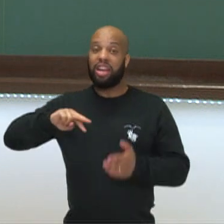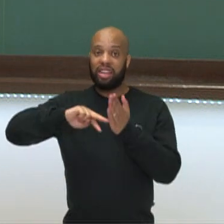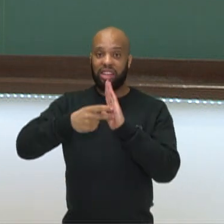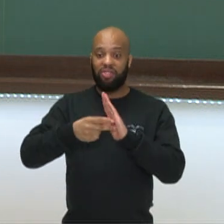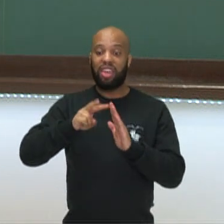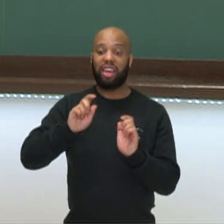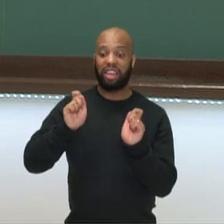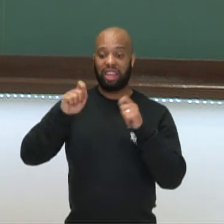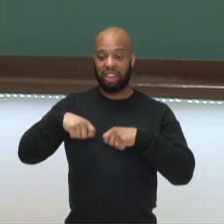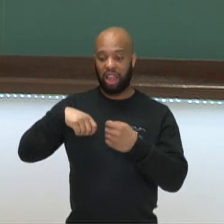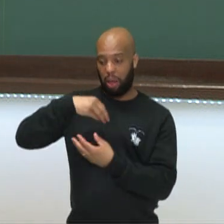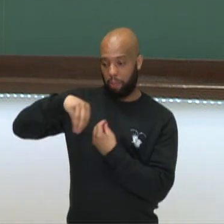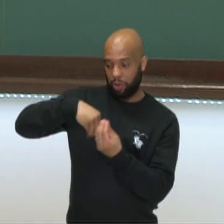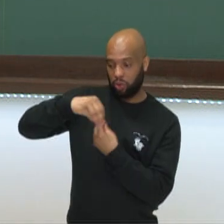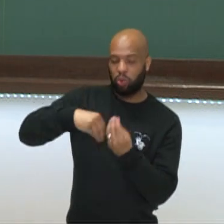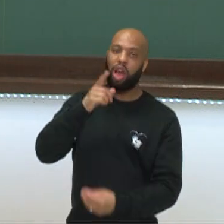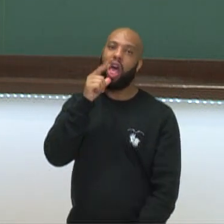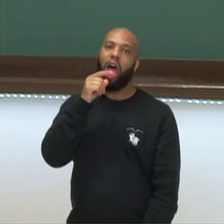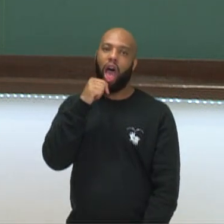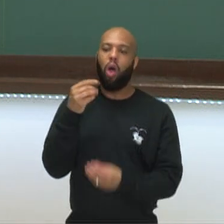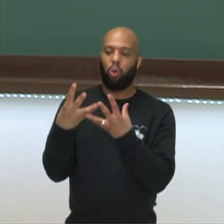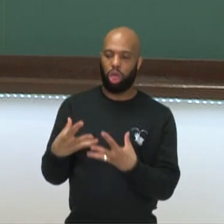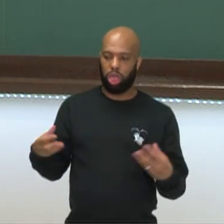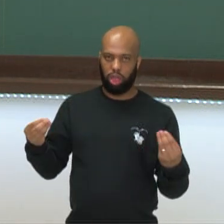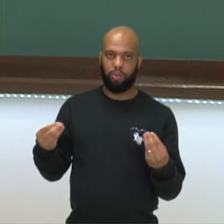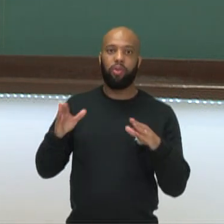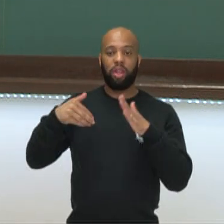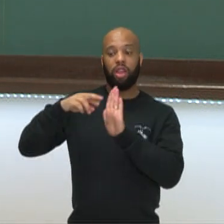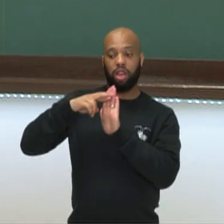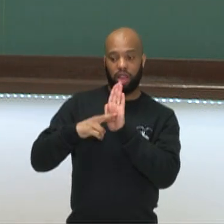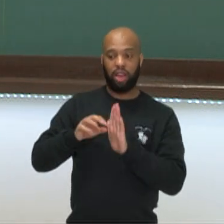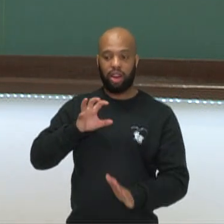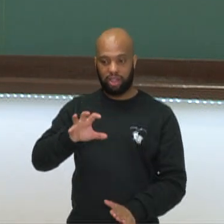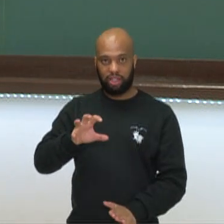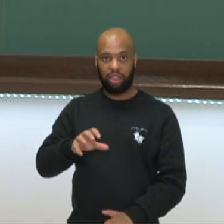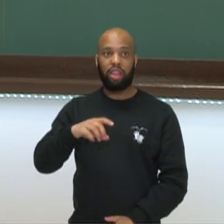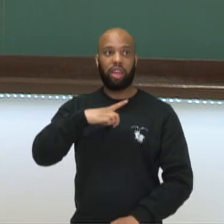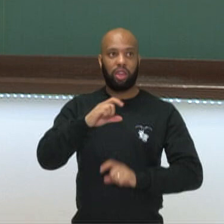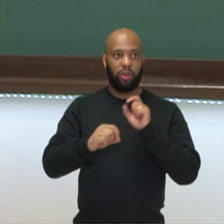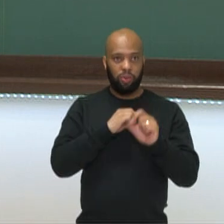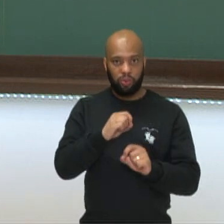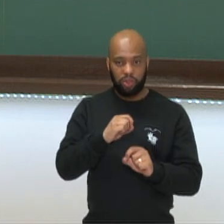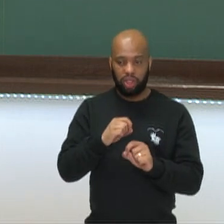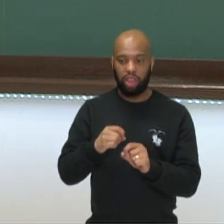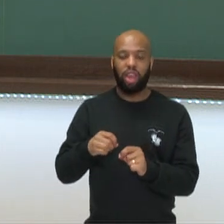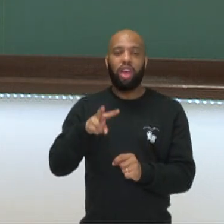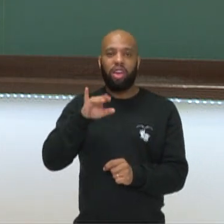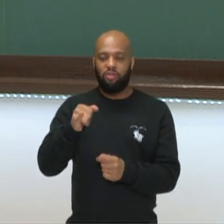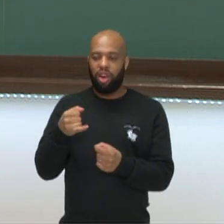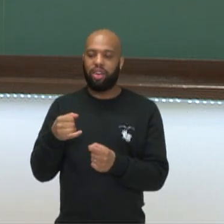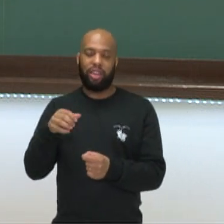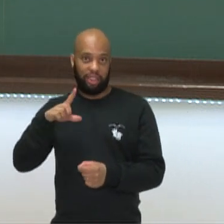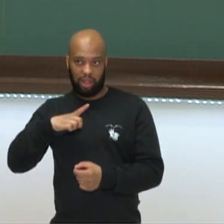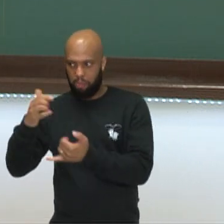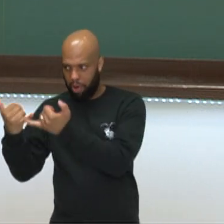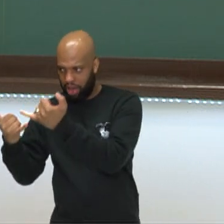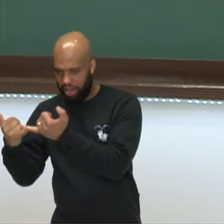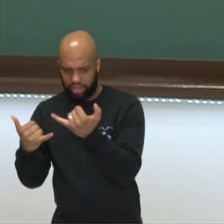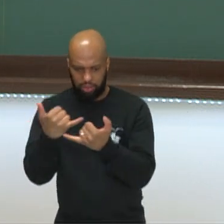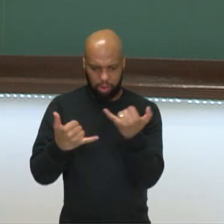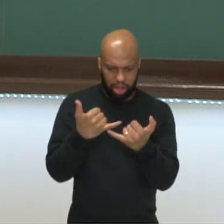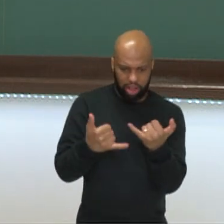água. Então, veja, a regra é sempre esta: semelhante dissolve semelhante. Se